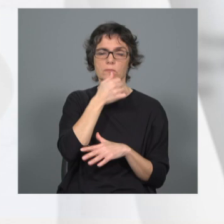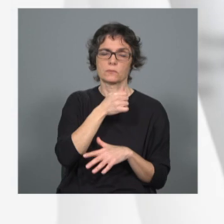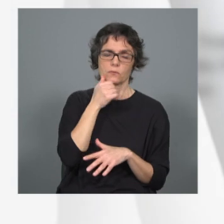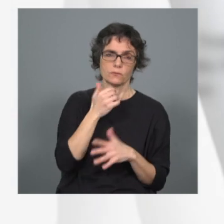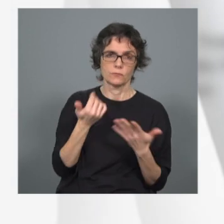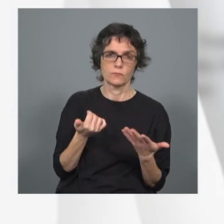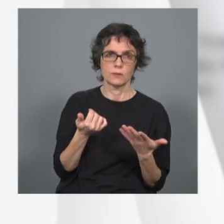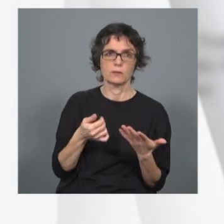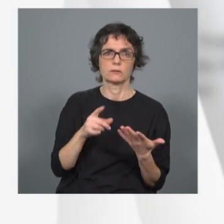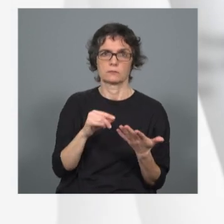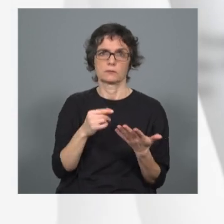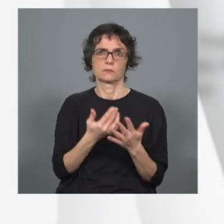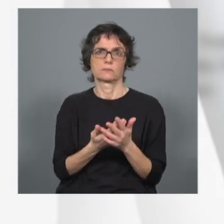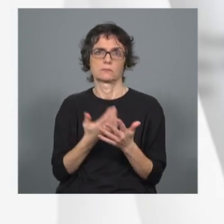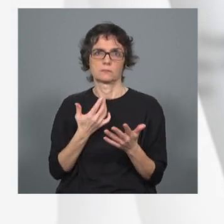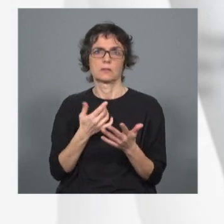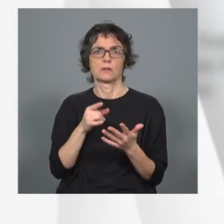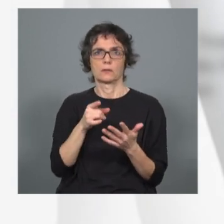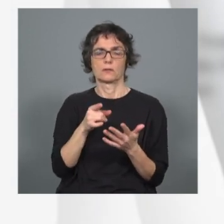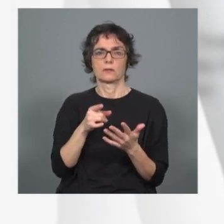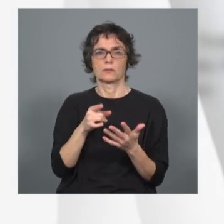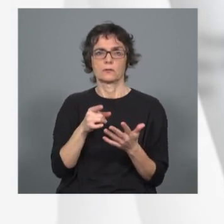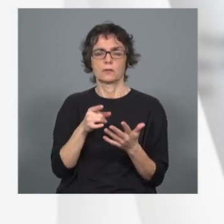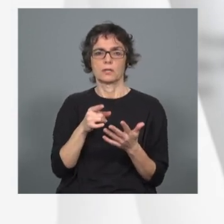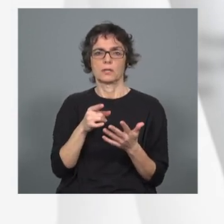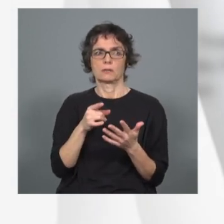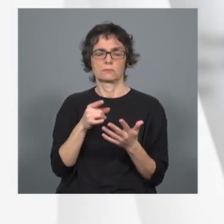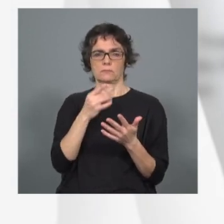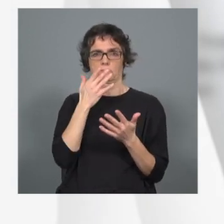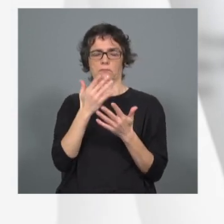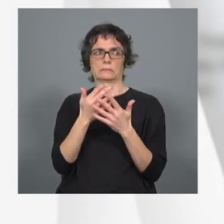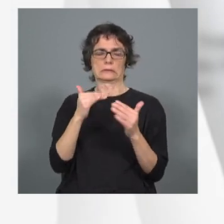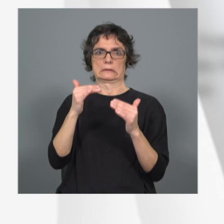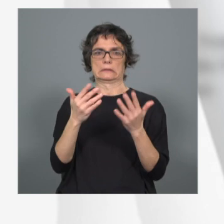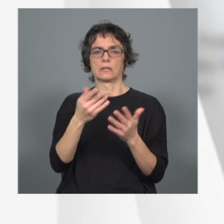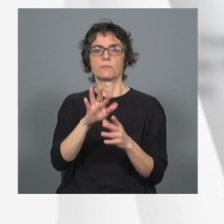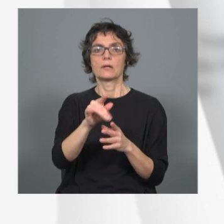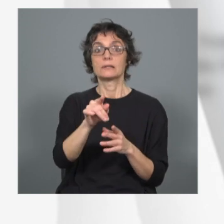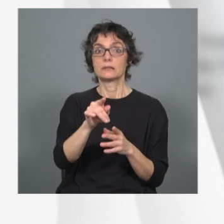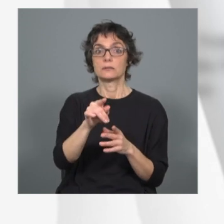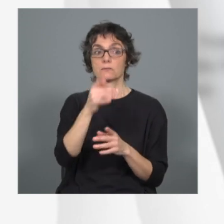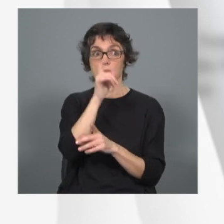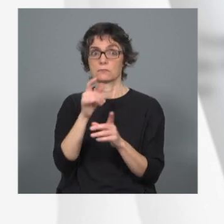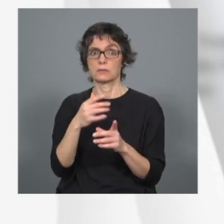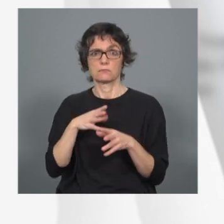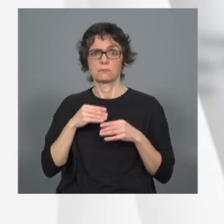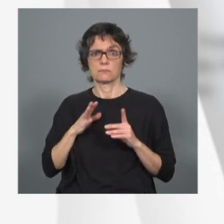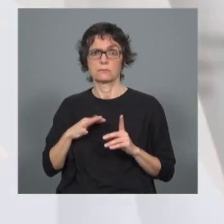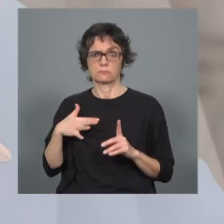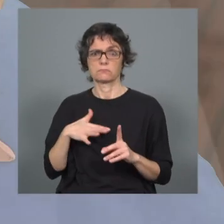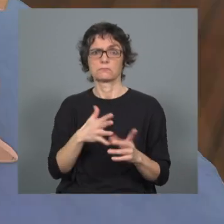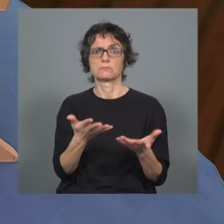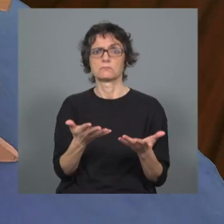figura desconcertante para a época, mas que os seus seguidores aceitaram e certamente também vem